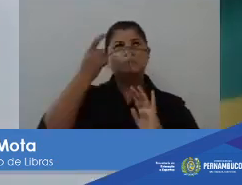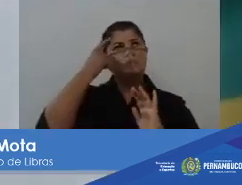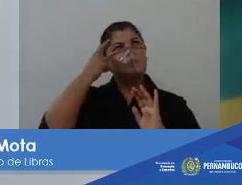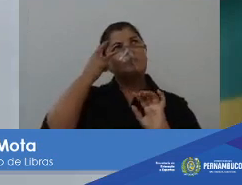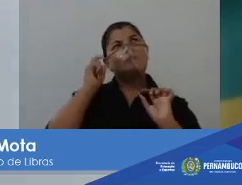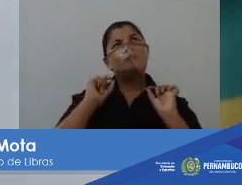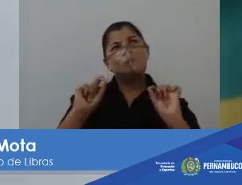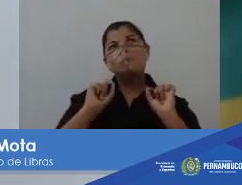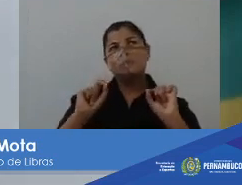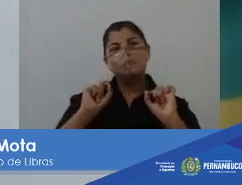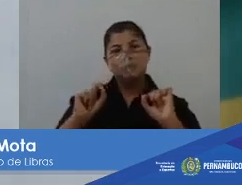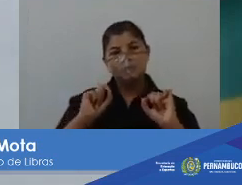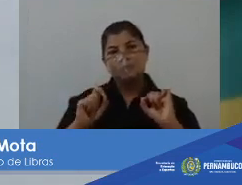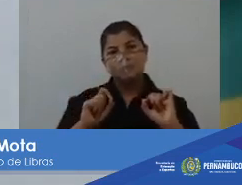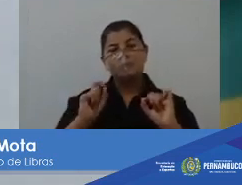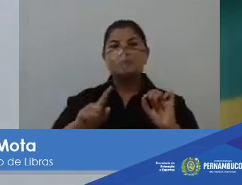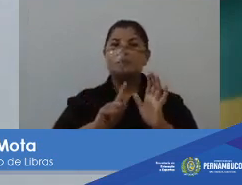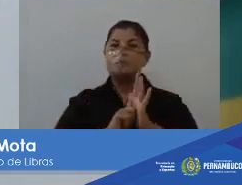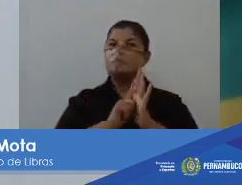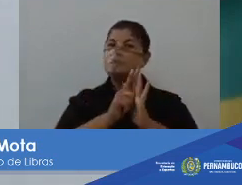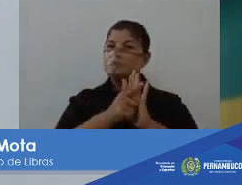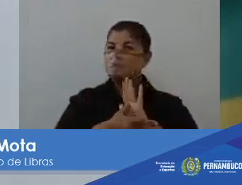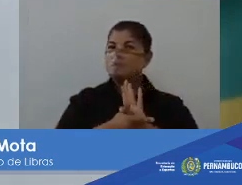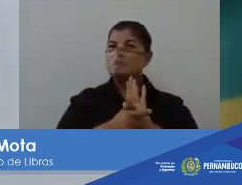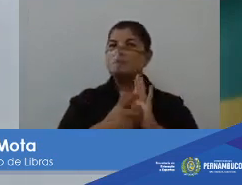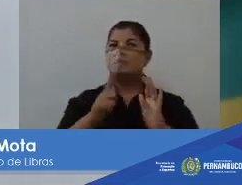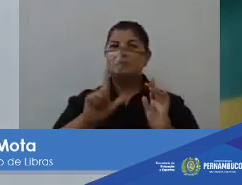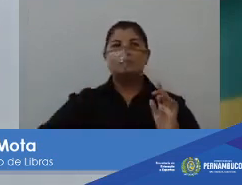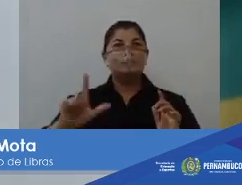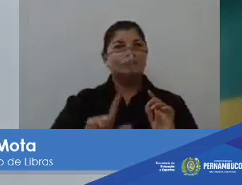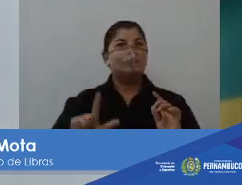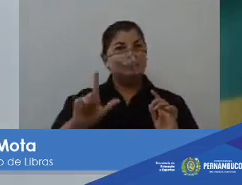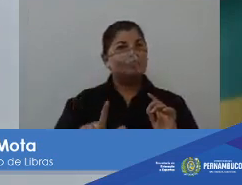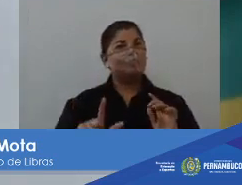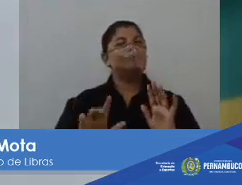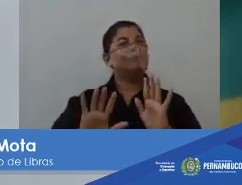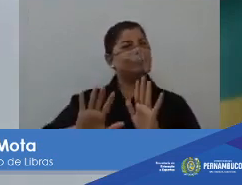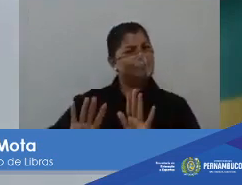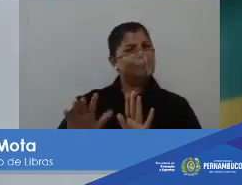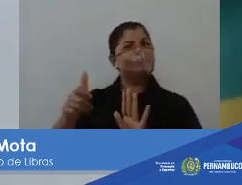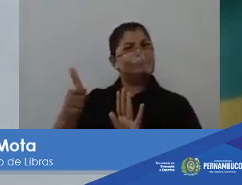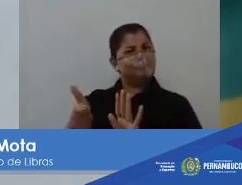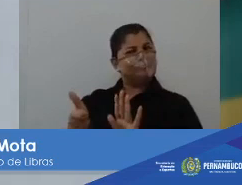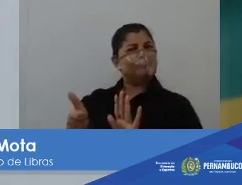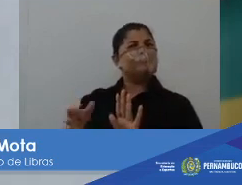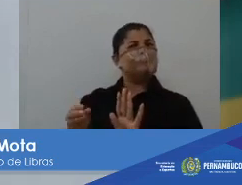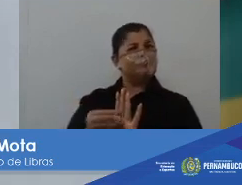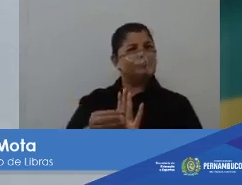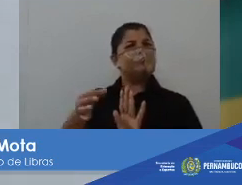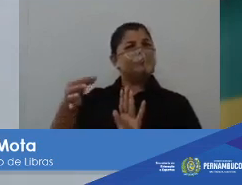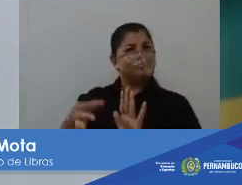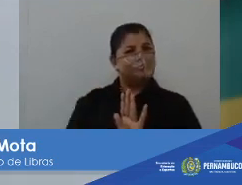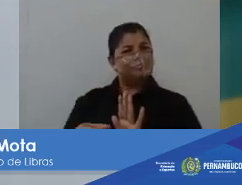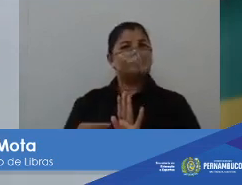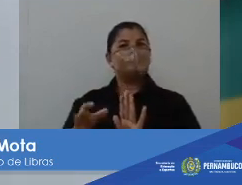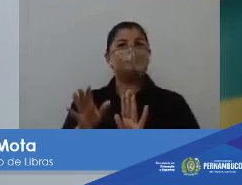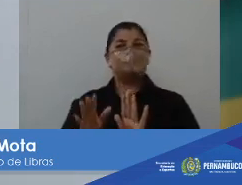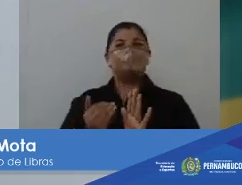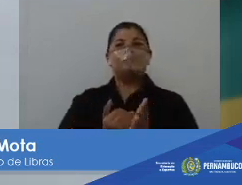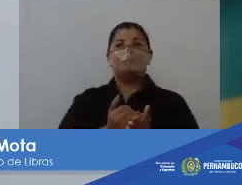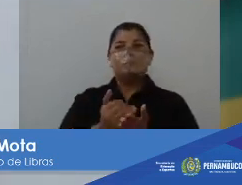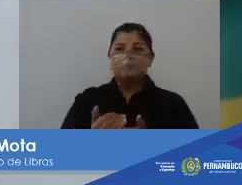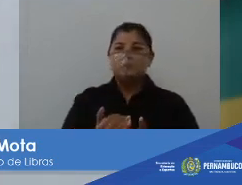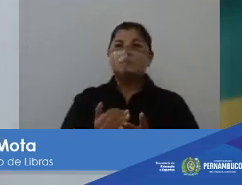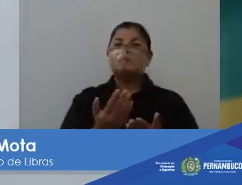cabeça, né, são os gêneros literários, e não está errado, tá? O início, o começo dos estudos